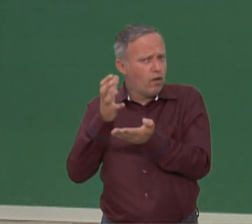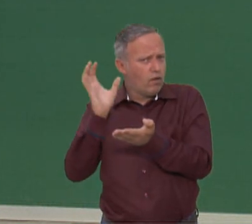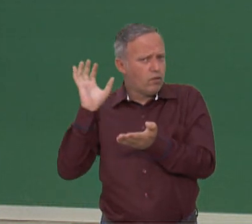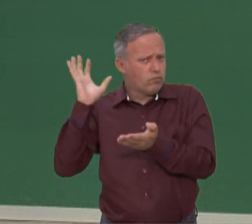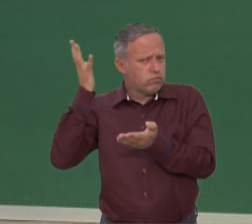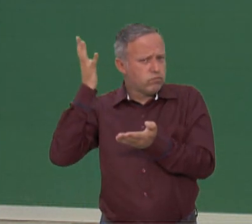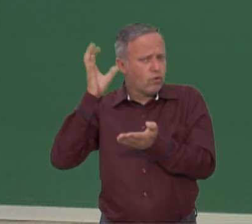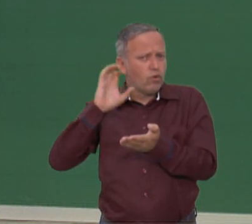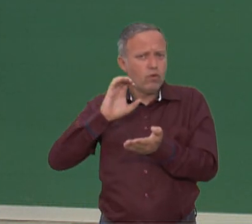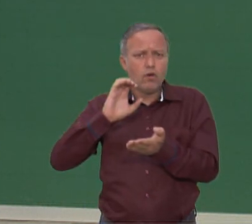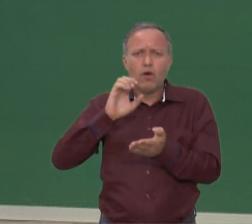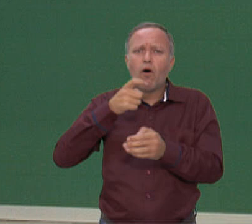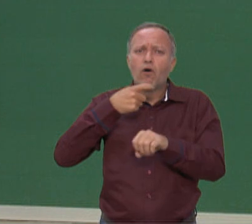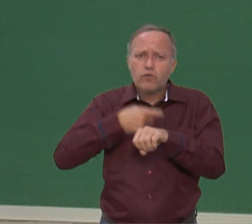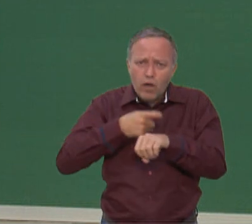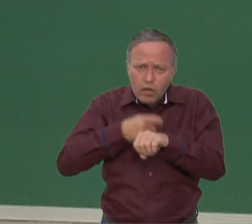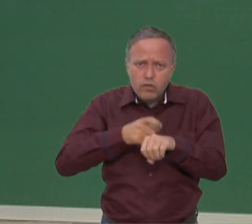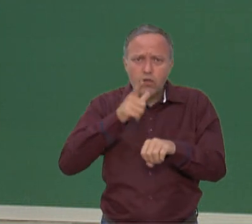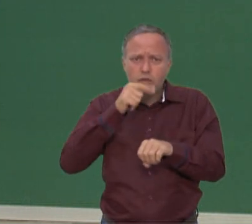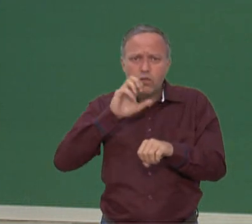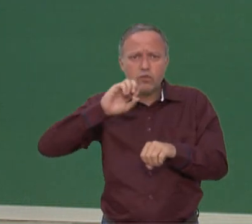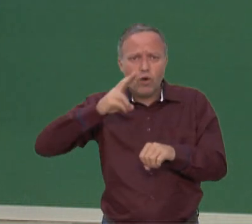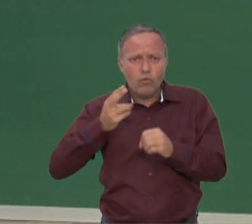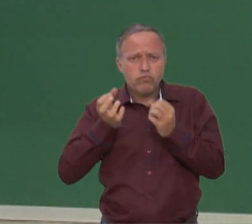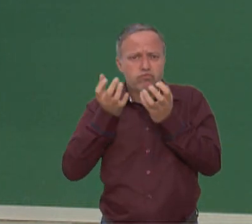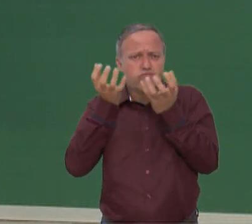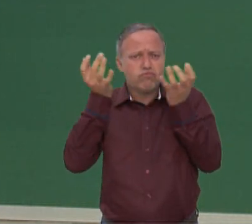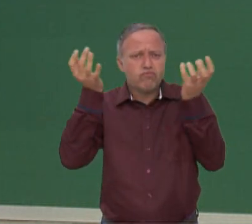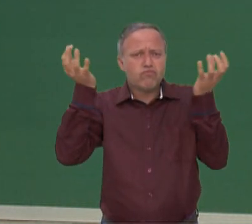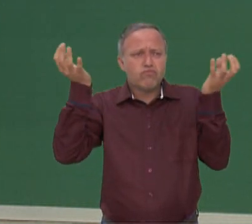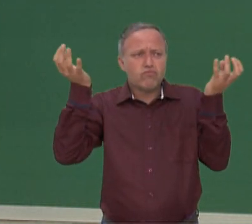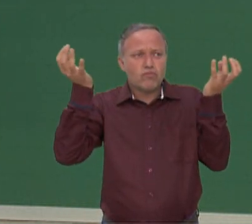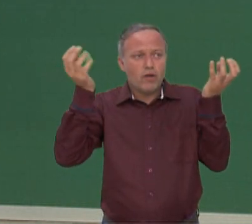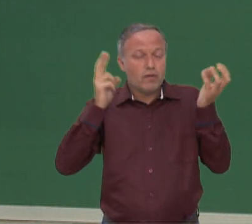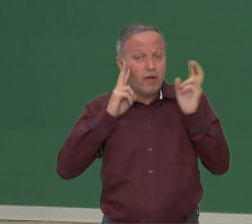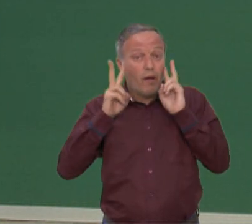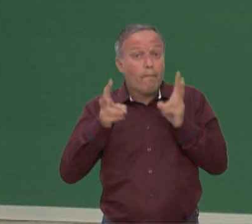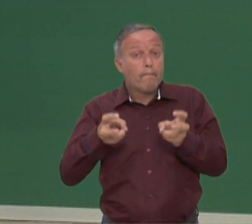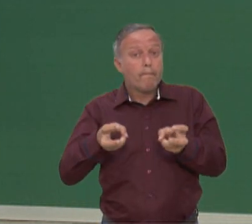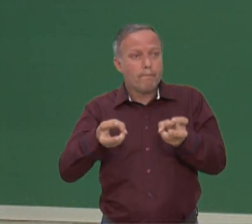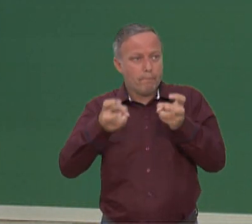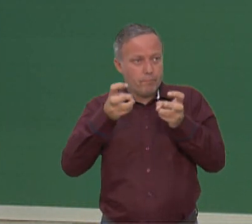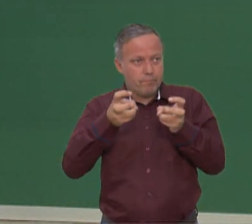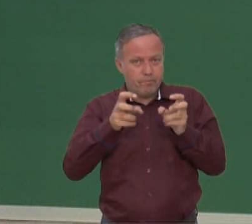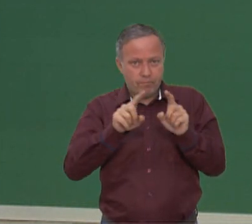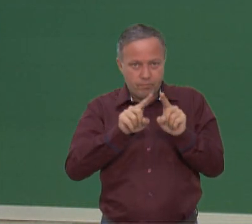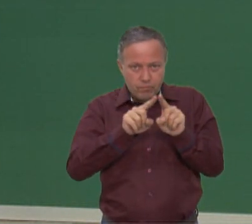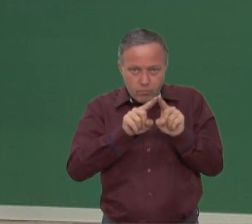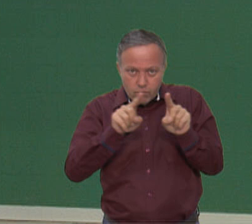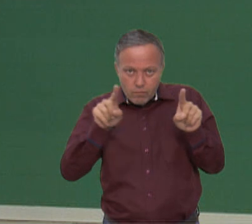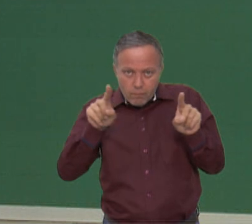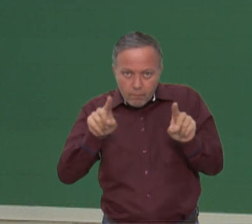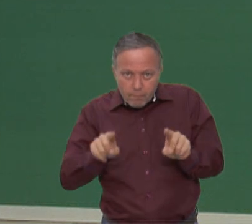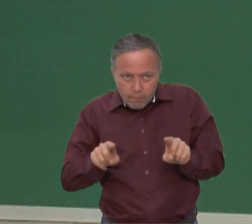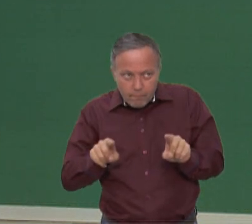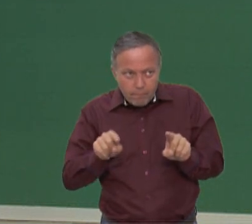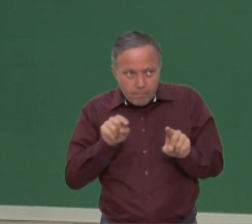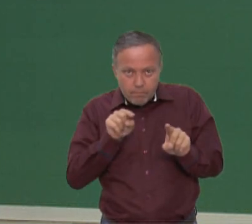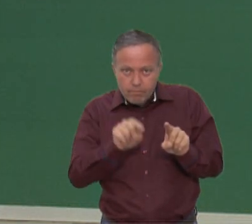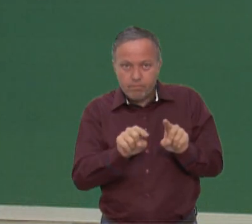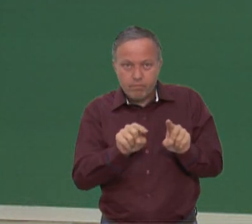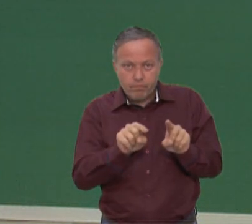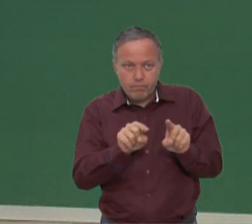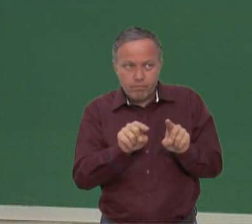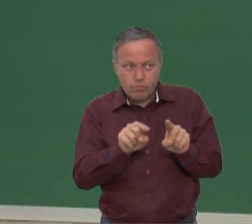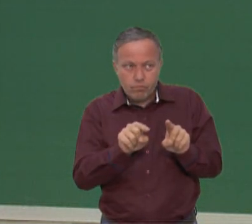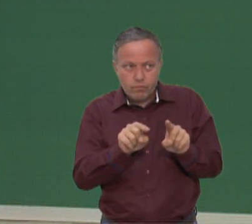só sólido, ou só líquido, ou só gasoso, certo? Então aqui, ó, percebam, a variação da minha temperatura aqui na parte de baixo do